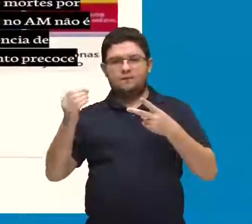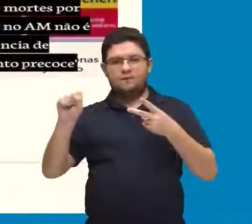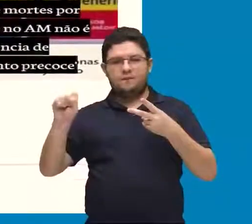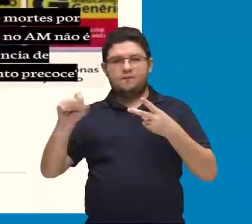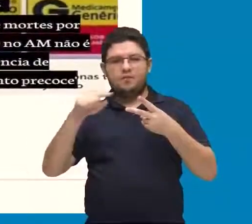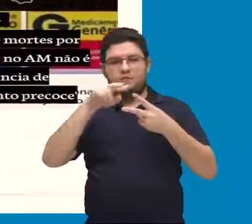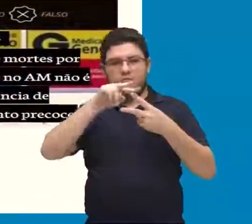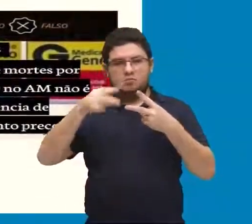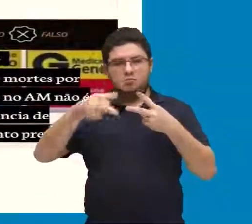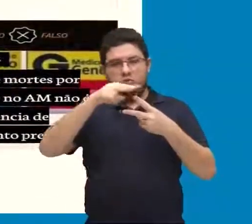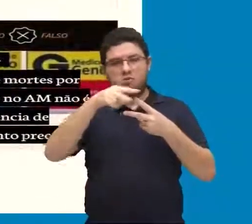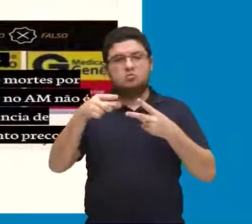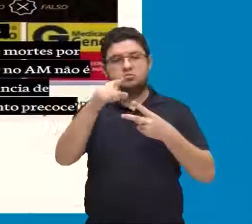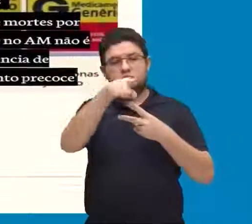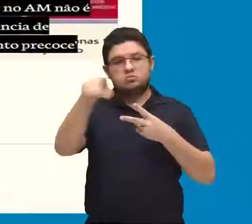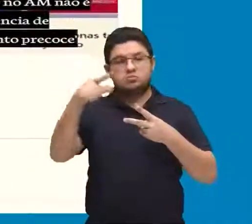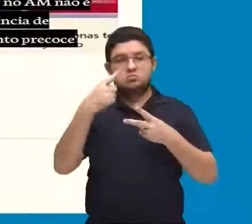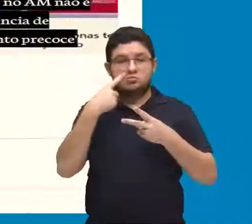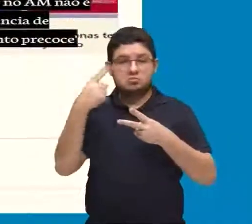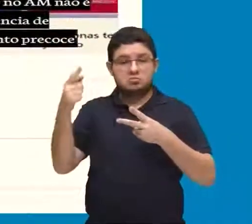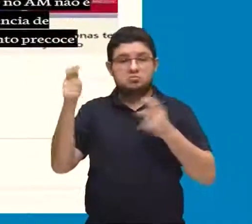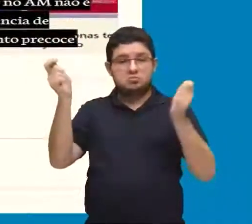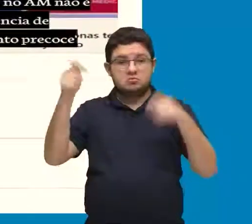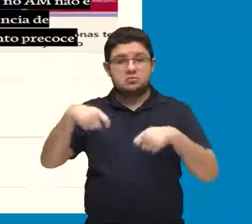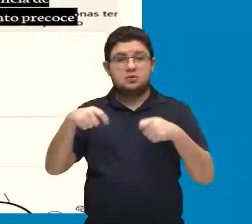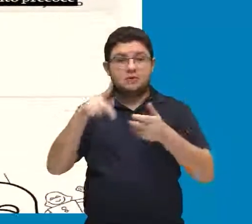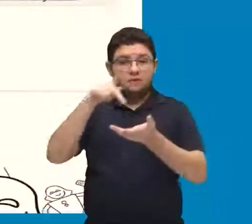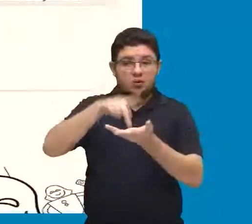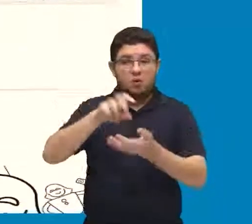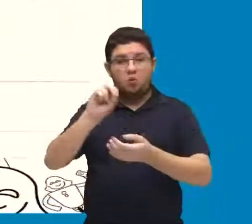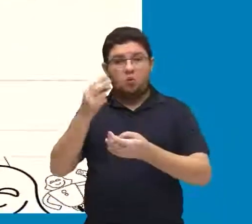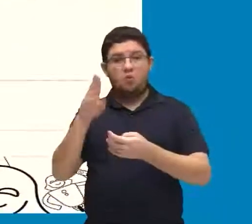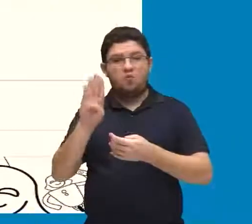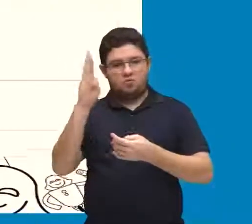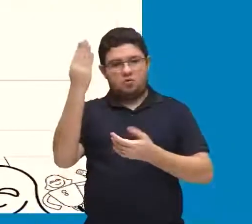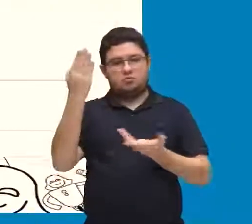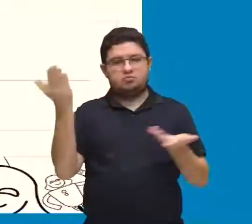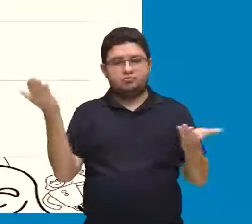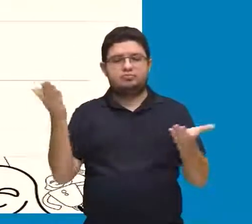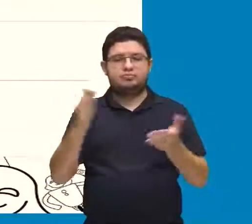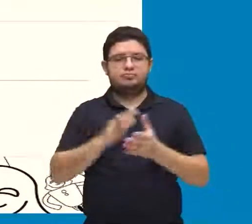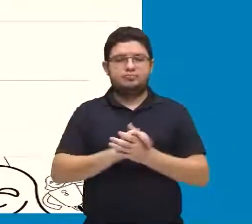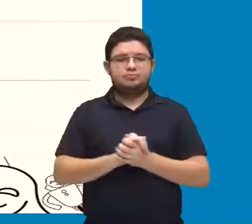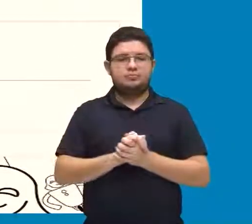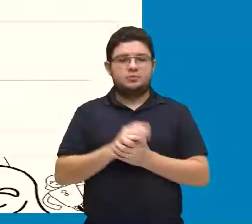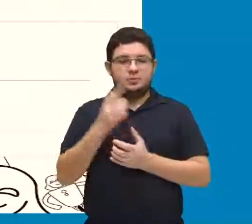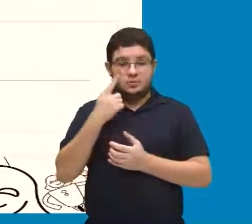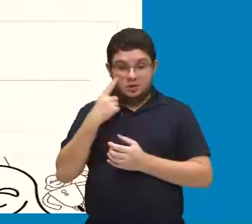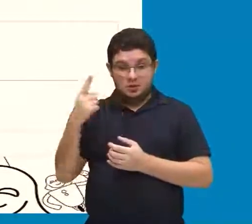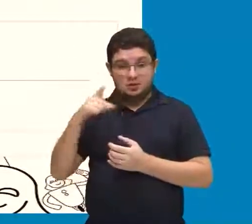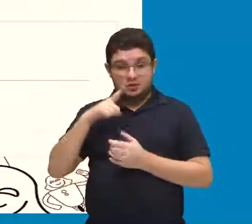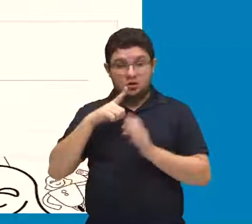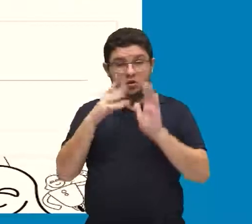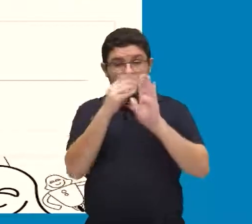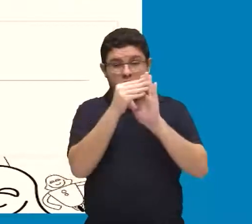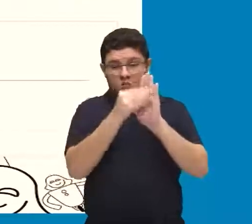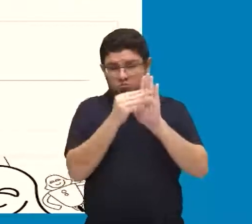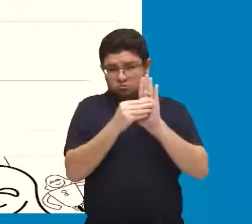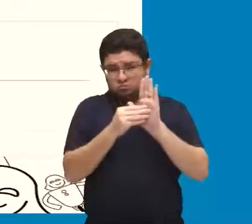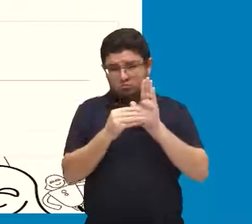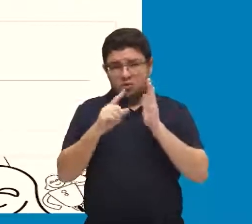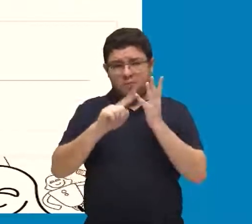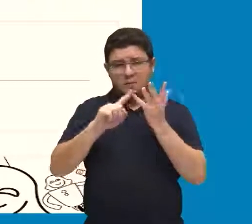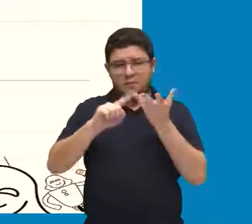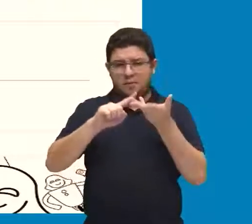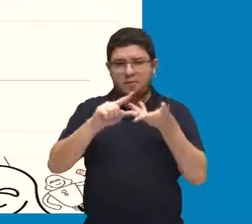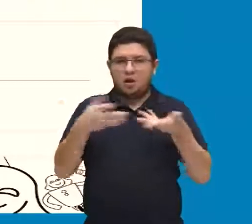você checar, não é, se tem relação com fake news ou não, e eles trazem conteúdos super atuais,